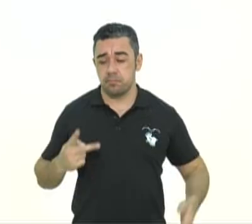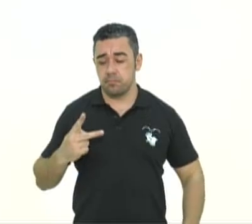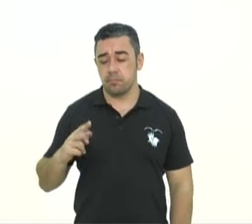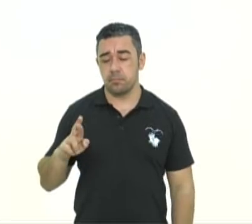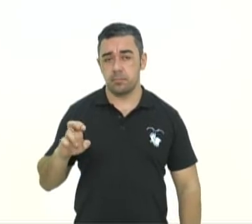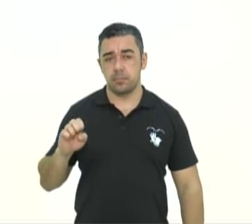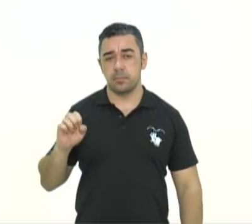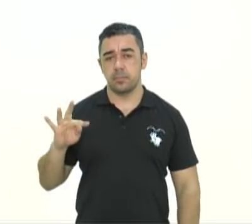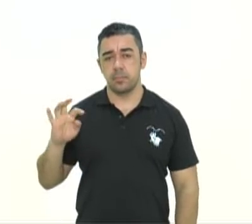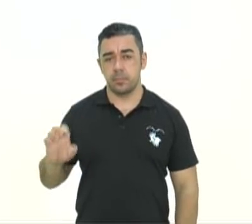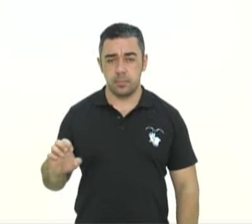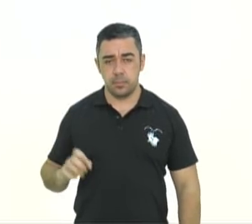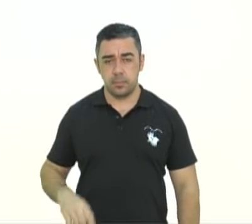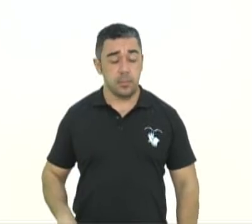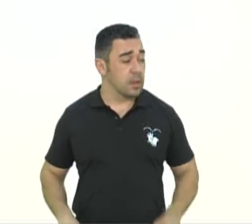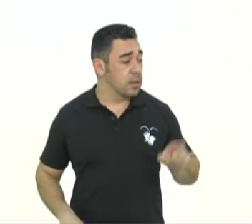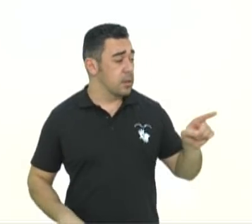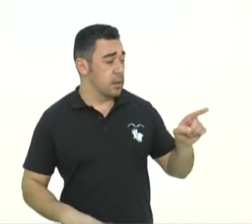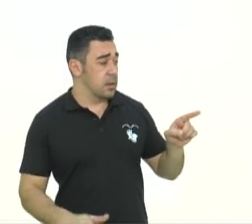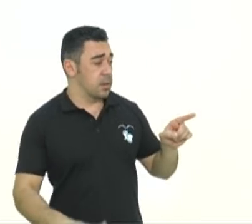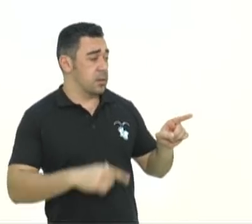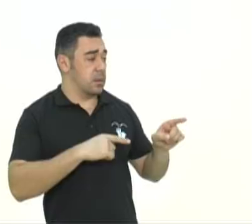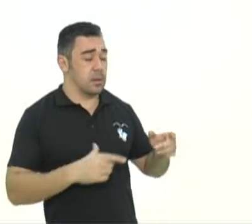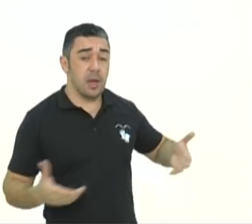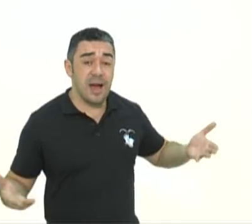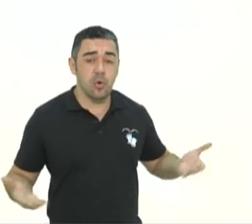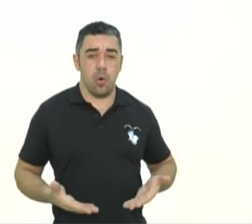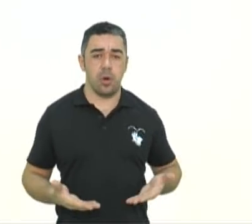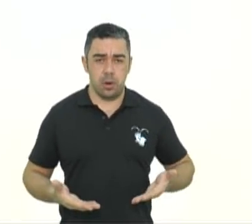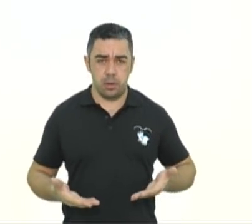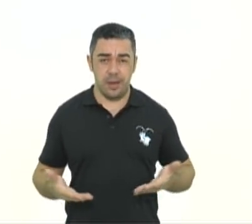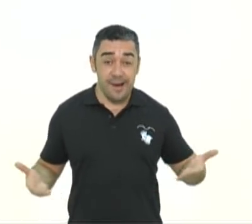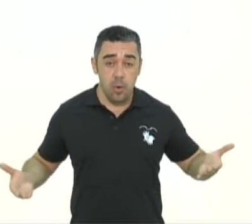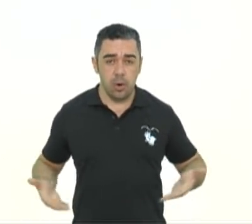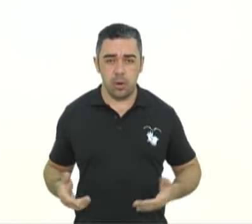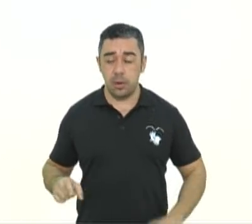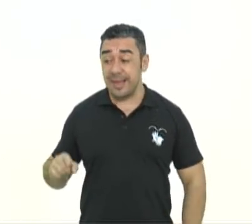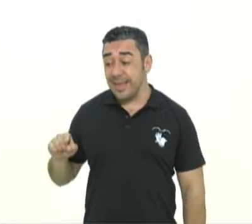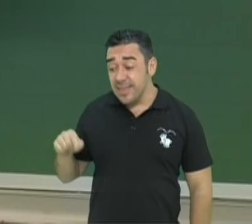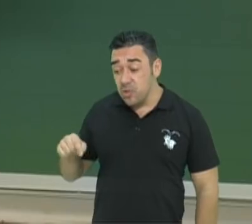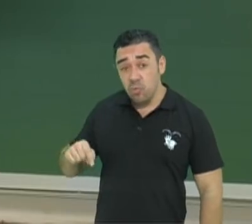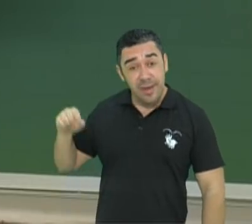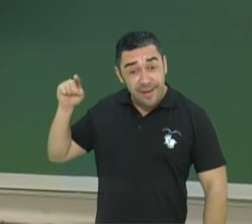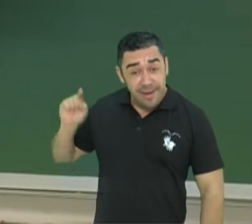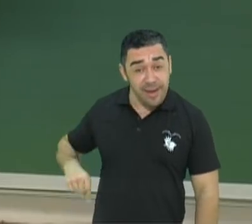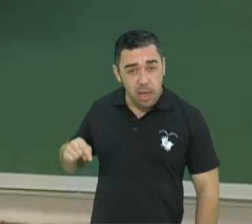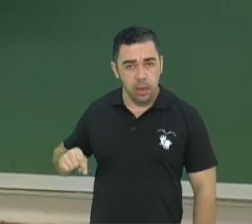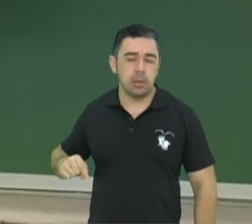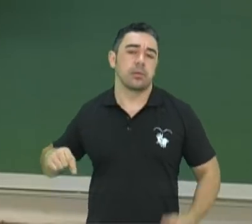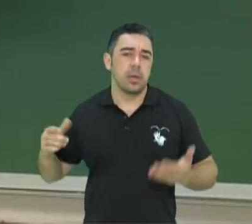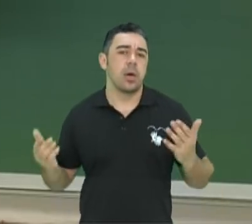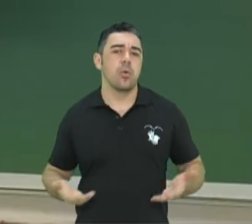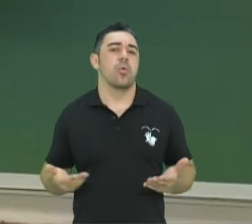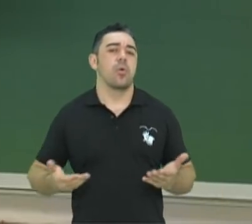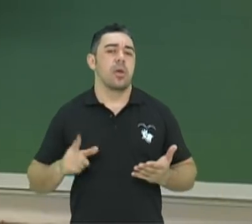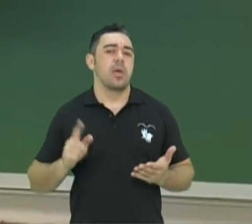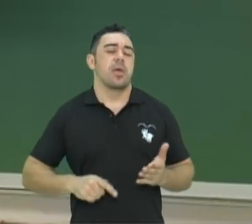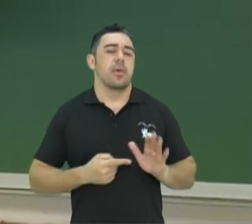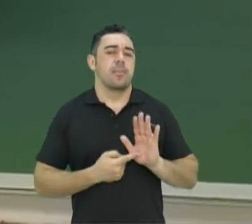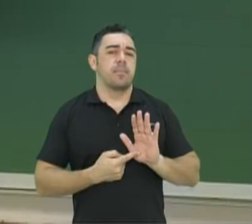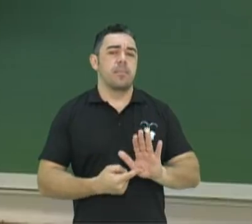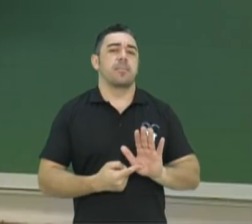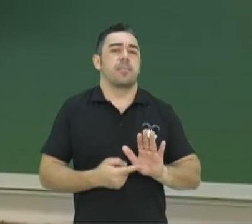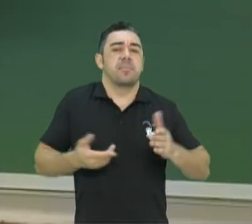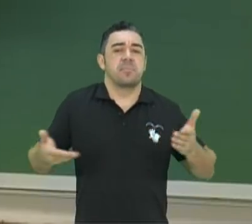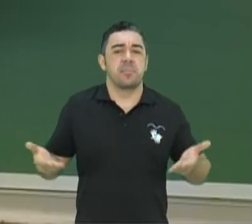presente. Ó, o verbo ter, ele tem, agora, nesse momento, ele tem. E isso é, né? Isso é. Então, está no